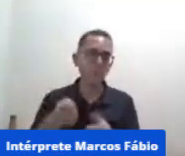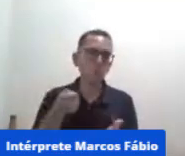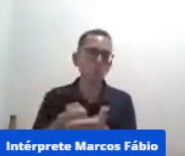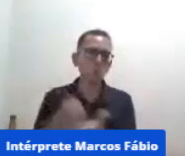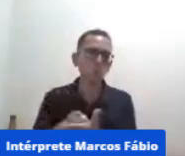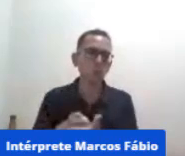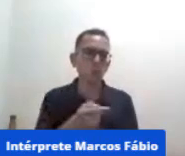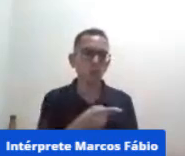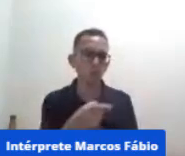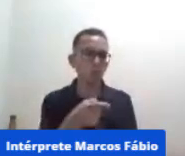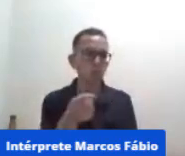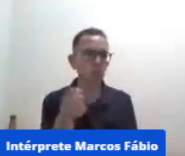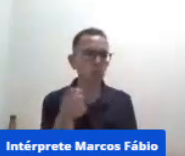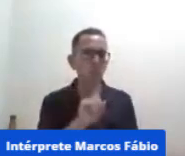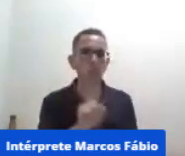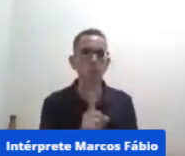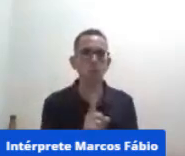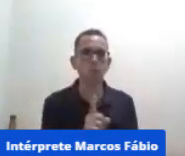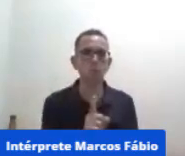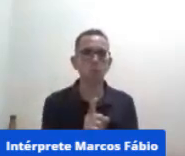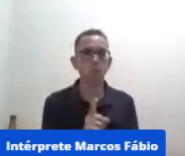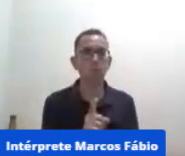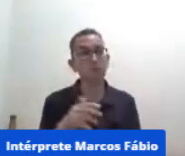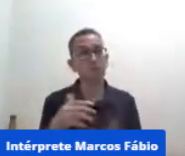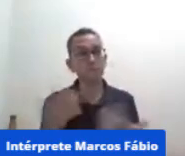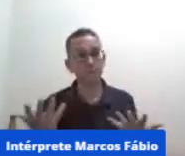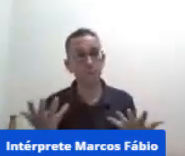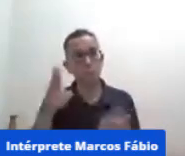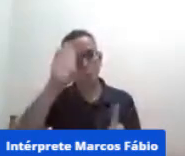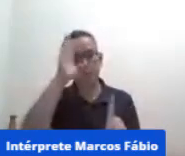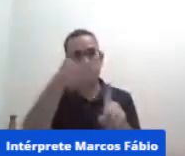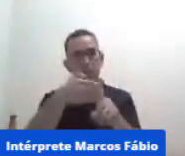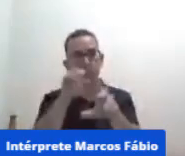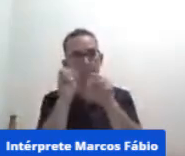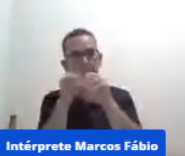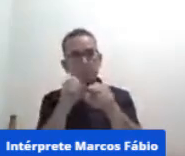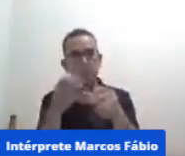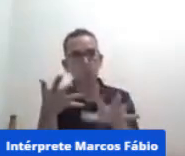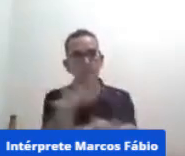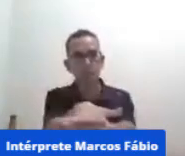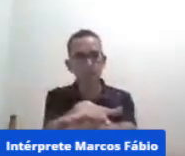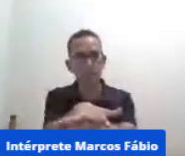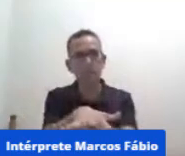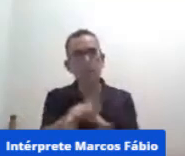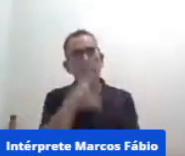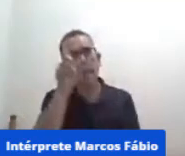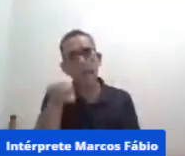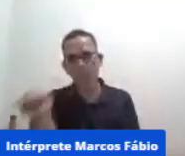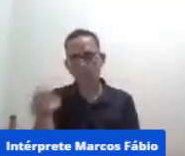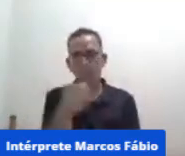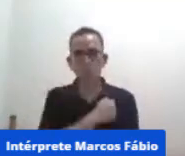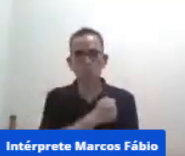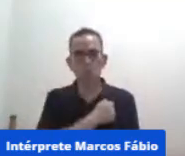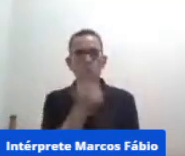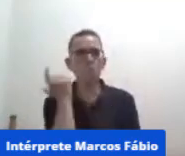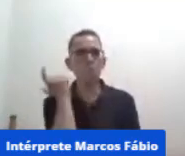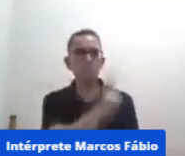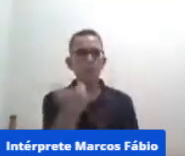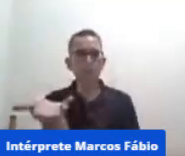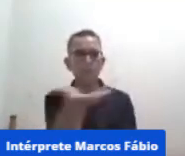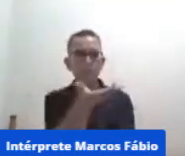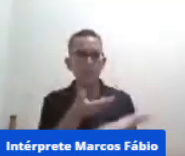empobrecer o currículo. No entanto, o objetivo da educação inclusiva é de que o aluno ele